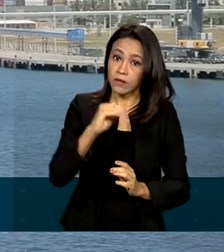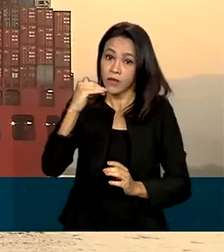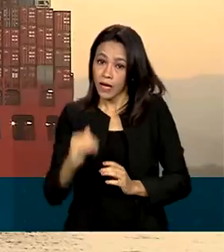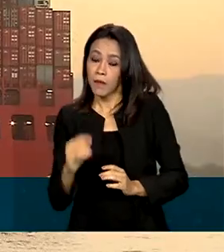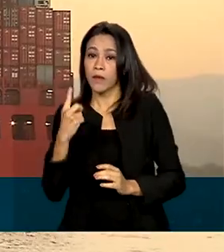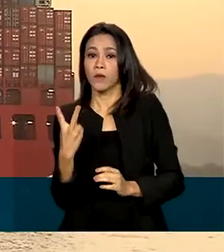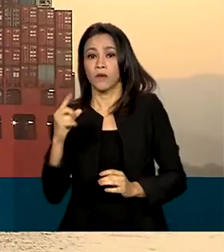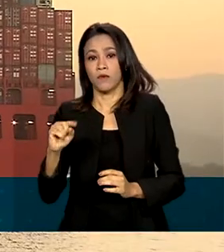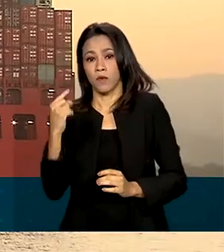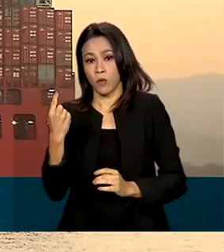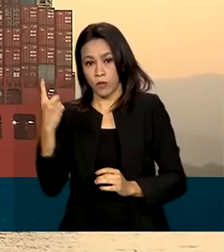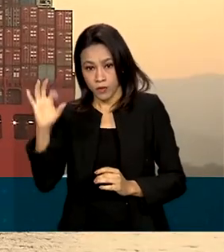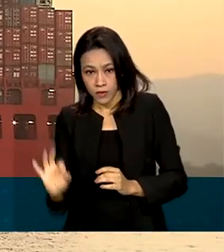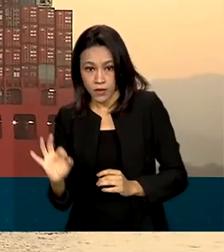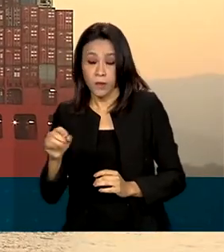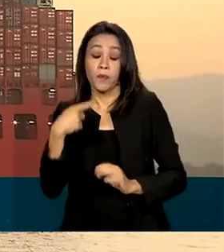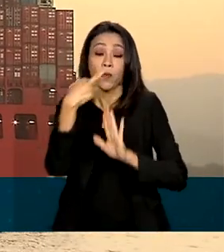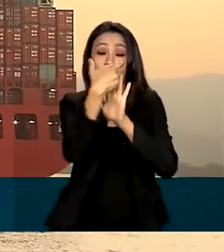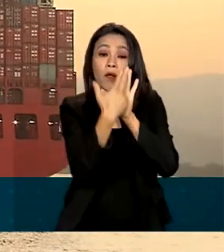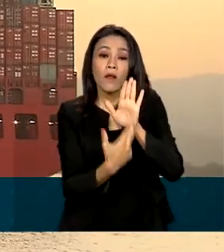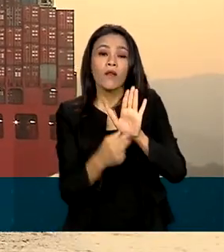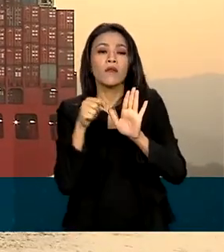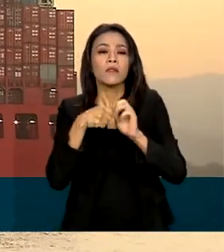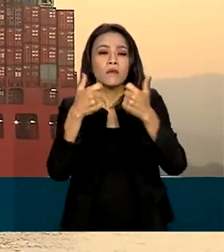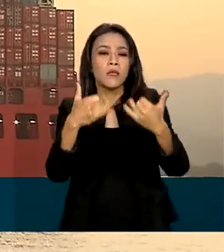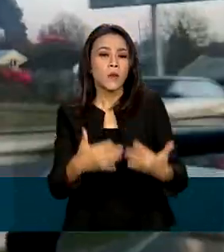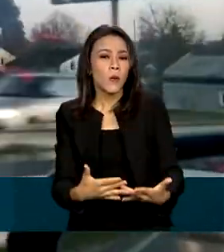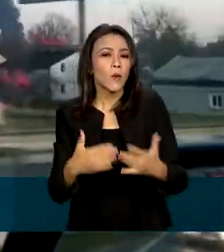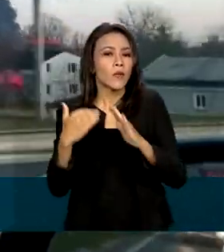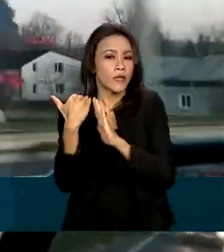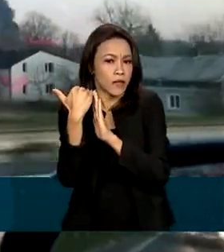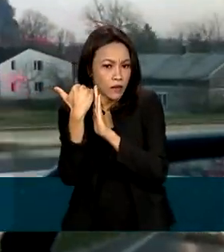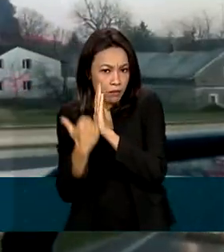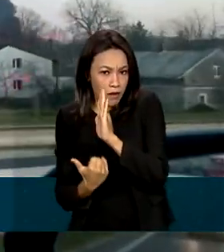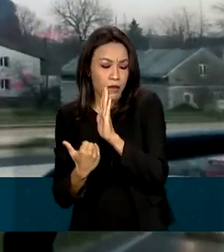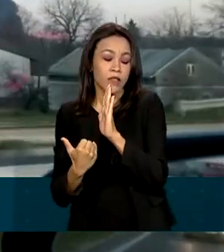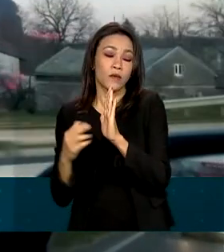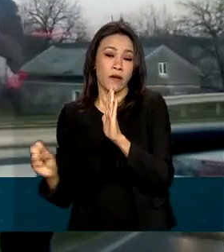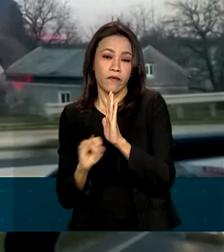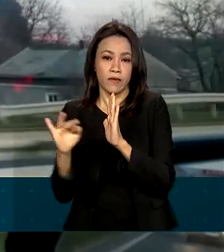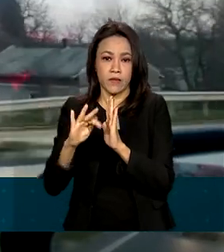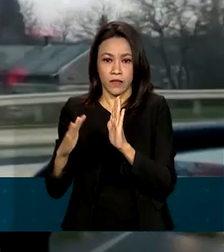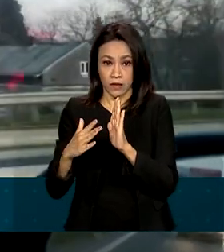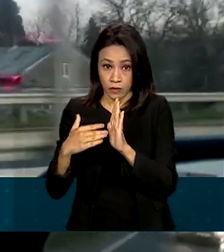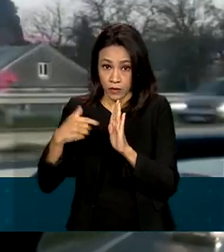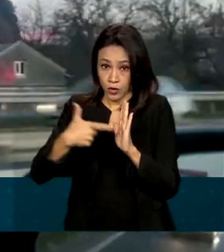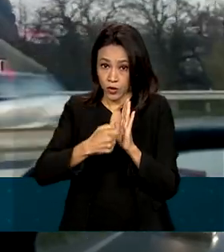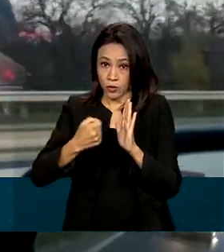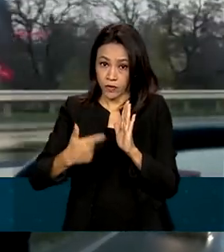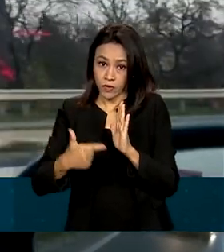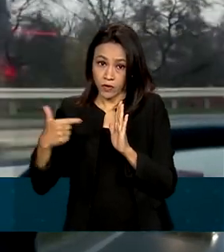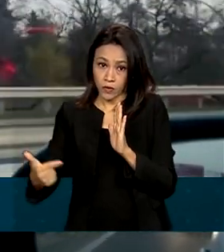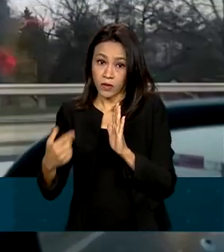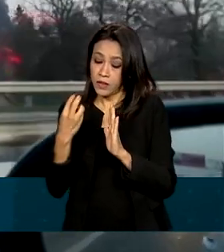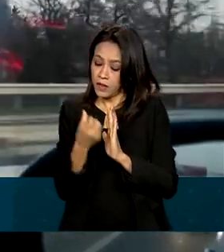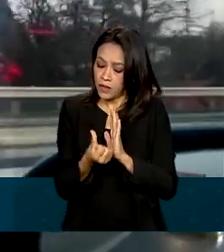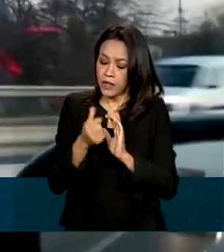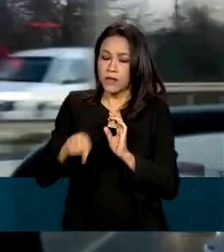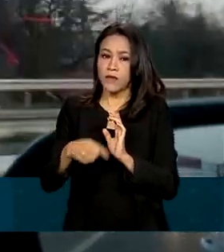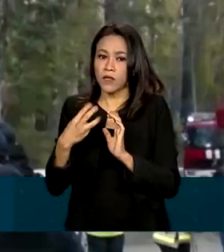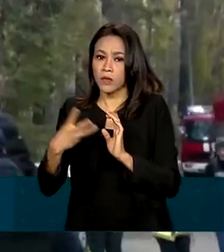o boletim macro fiscal revisou para baixo a previsão de inflação para 2022 de 6,3%